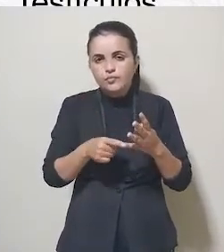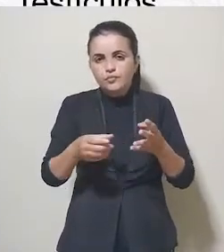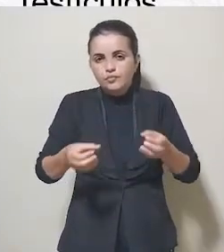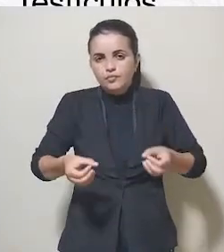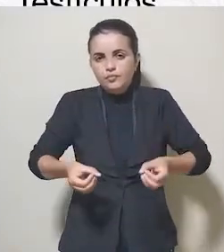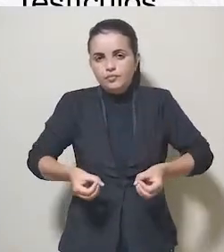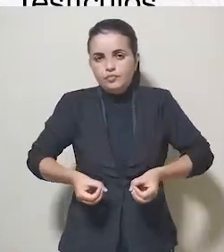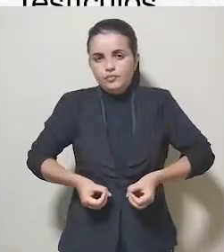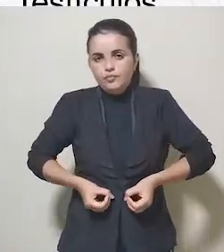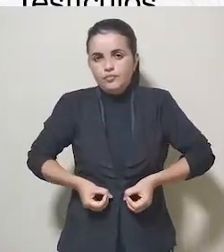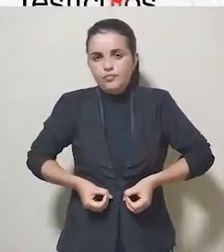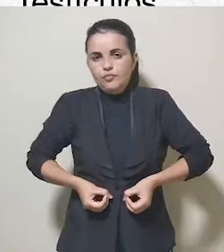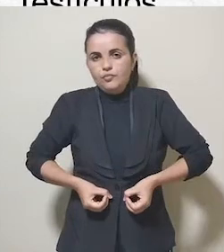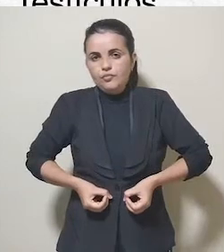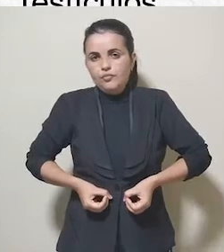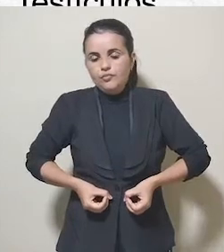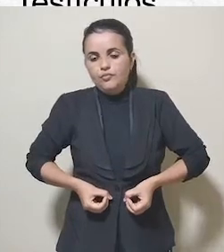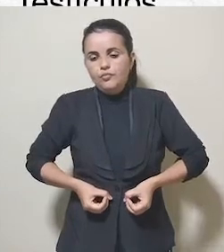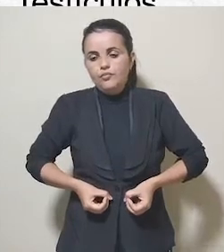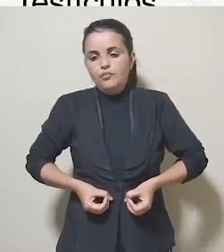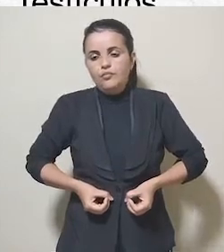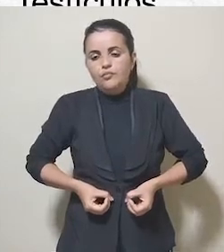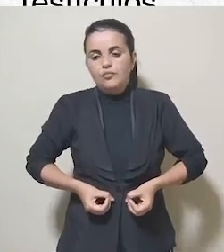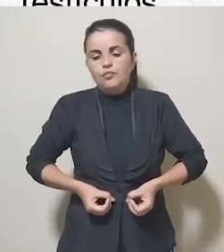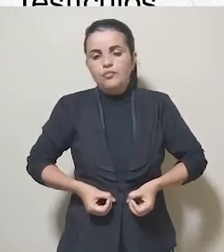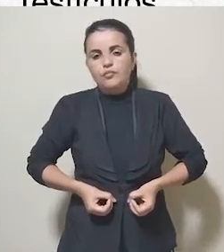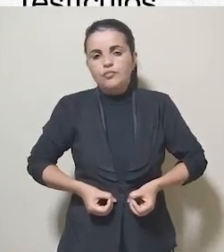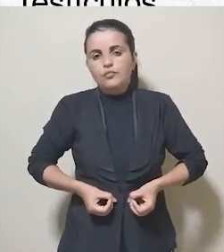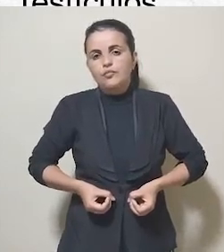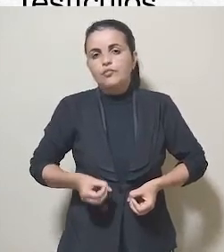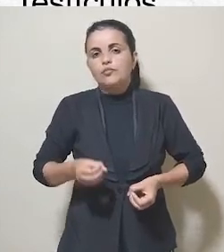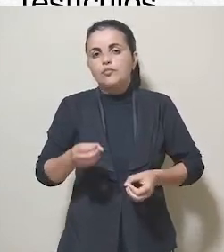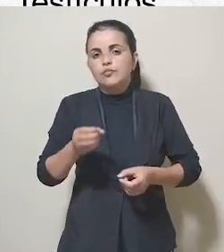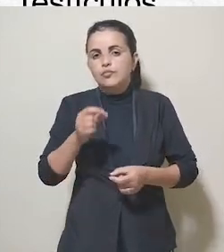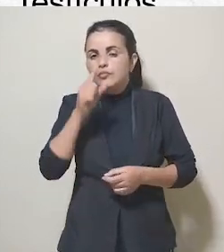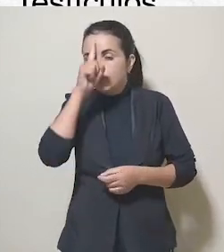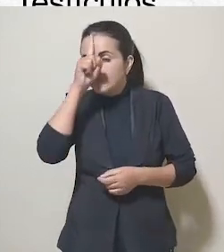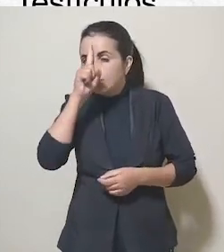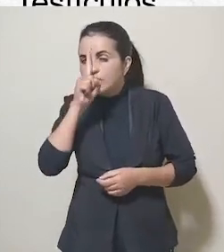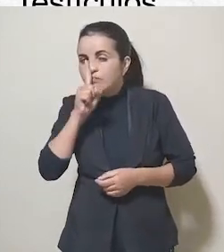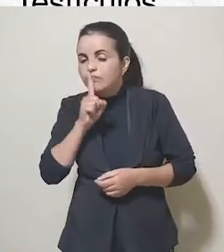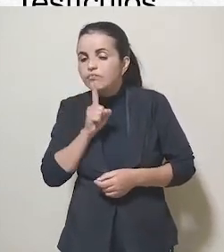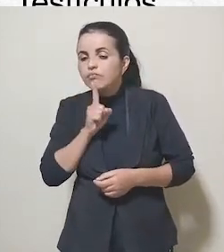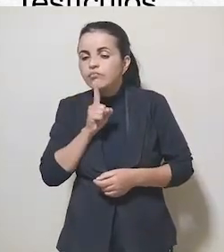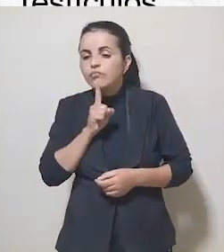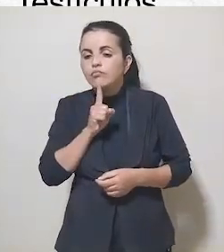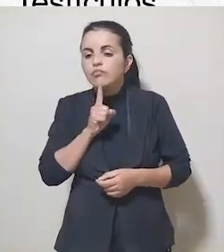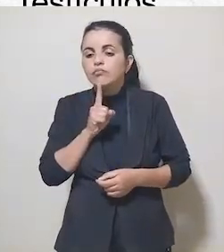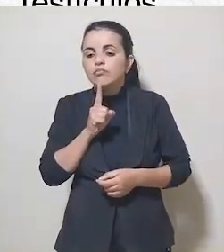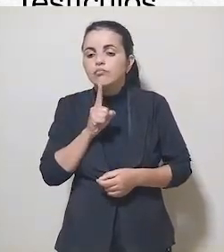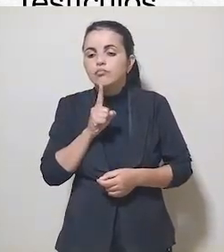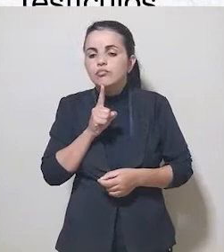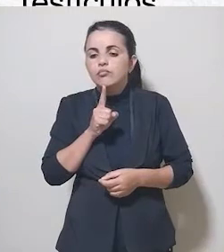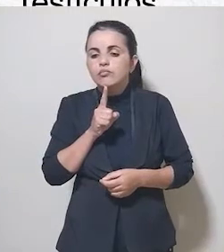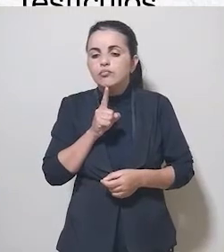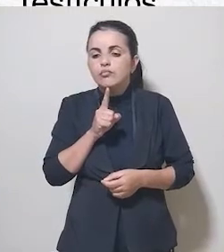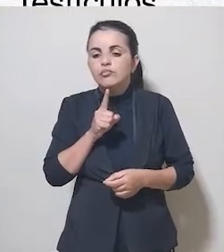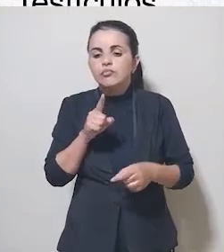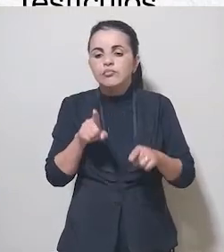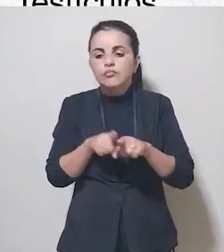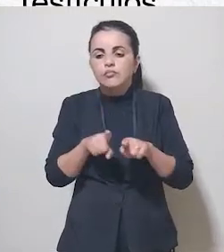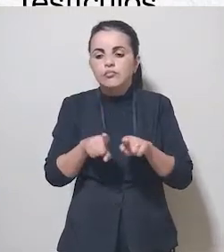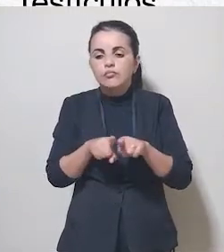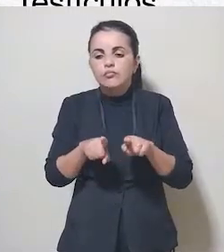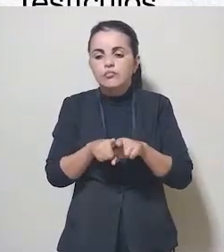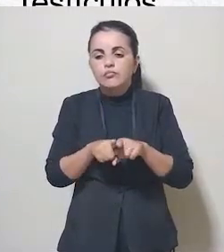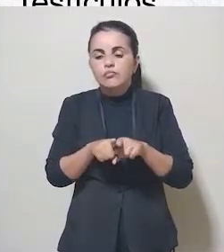aqui que cobre o testículo. A gente tem o canal deferente, que é esse canalzinho aqui amarelo. Nós temos o reto, que é essa parte